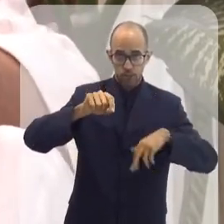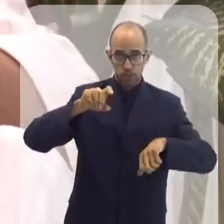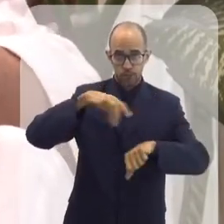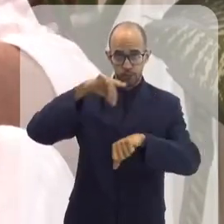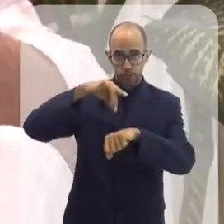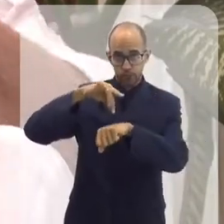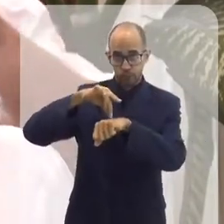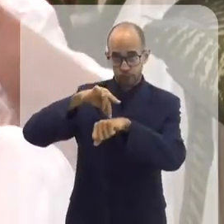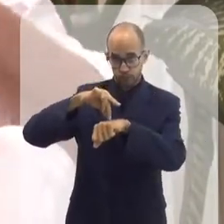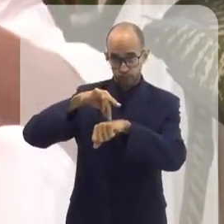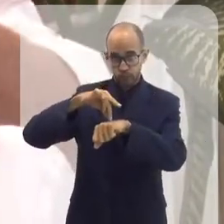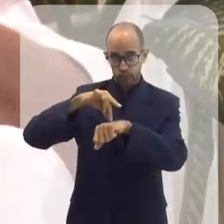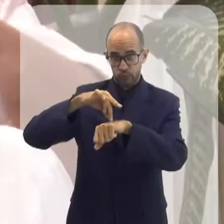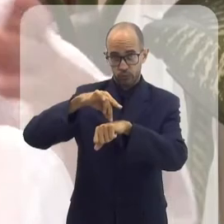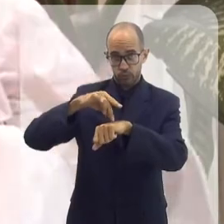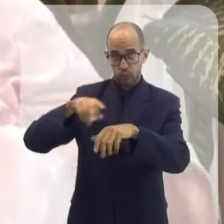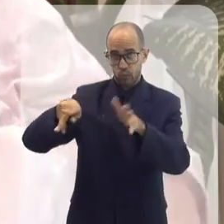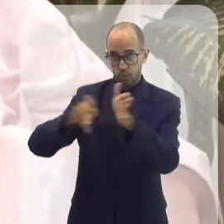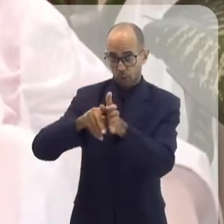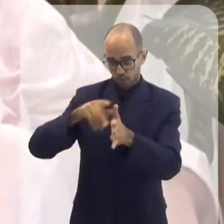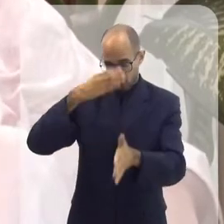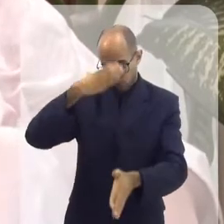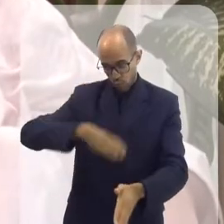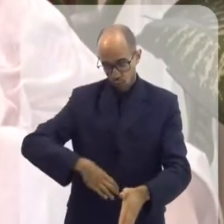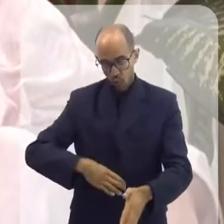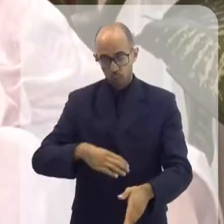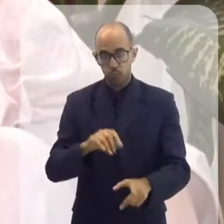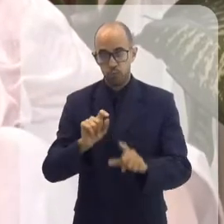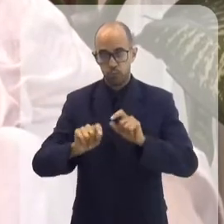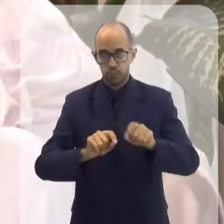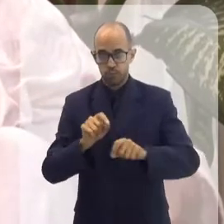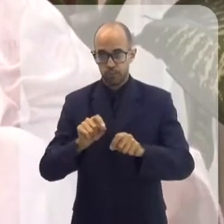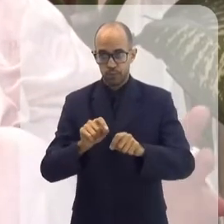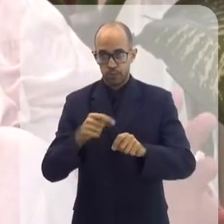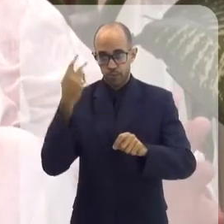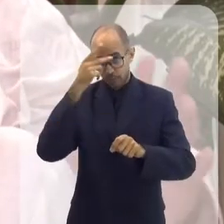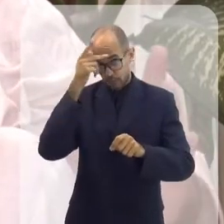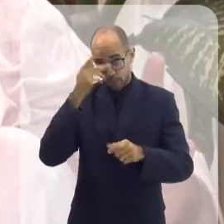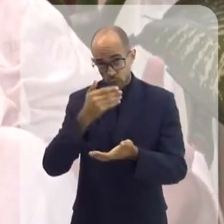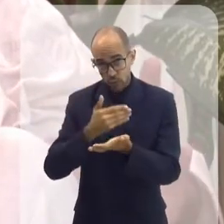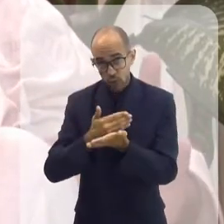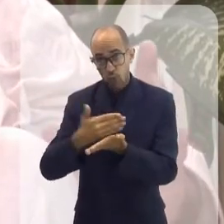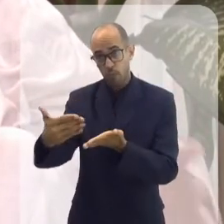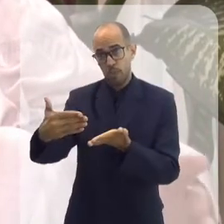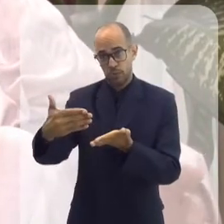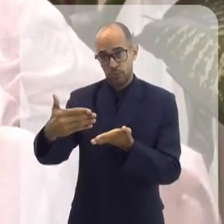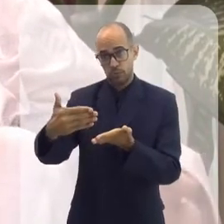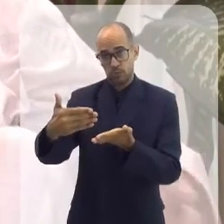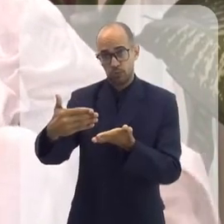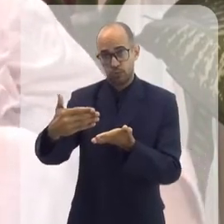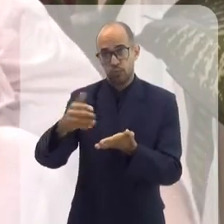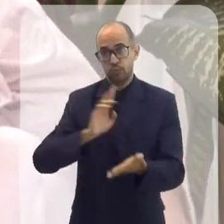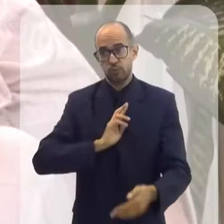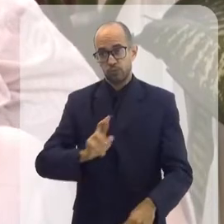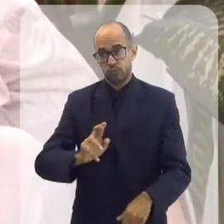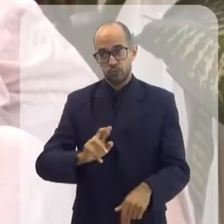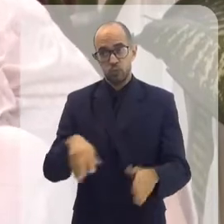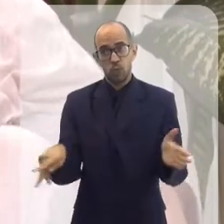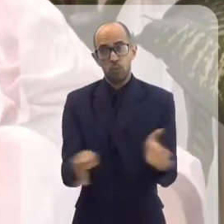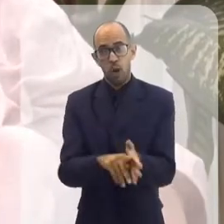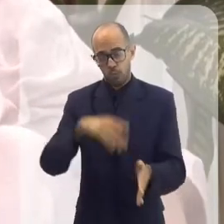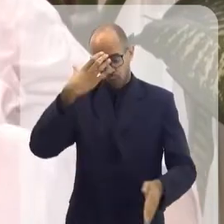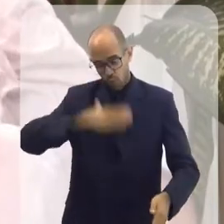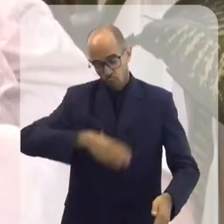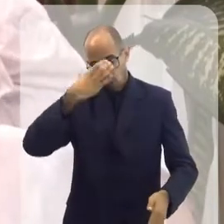e a materialidade do corpo a cruz iniciados o corpo o próprio